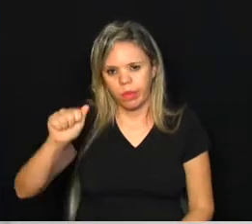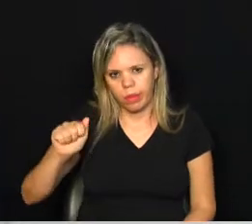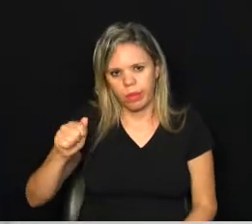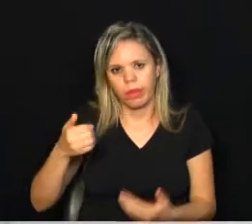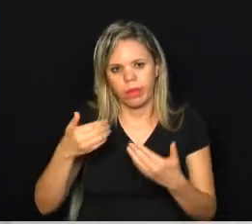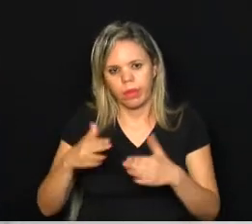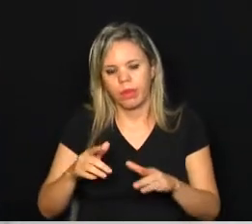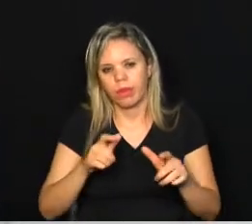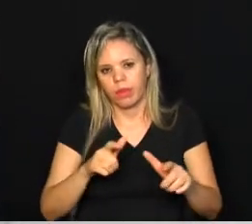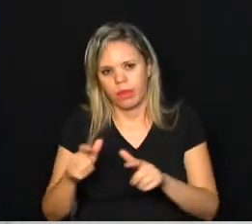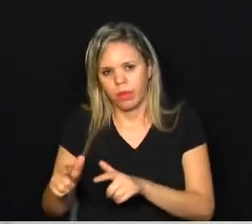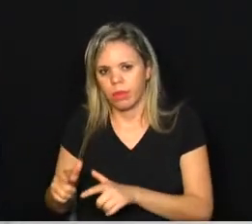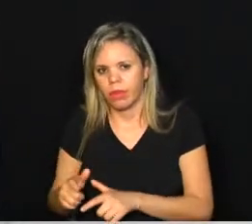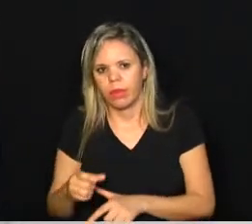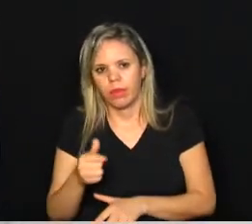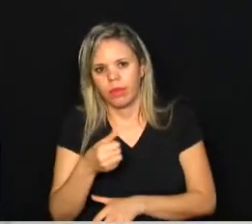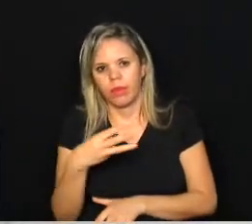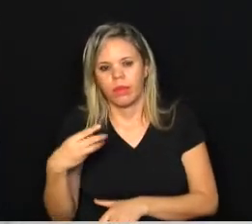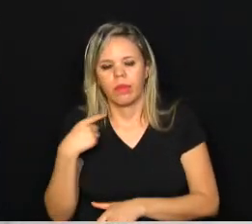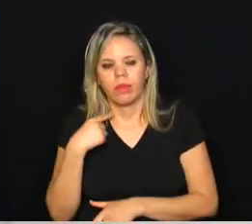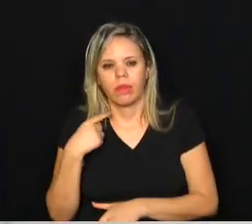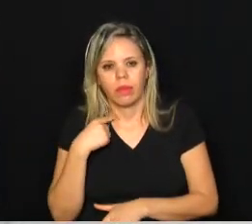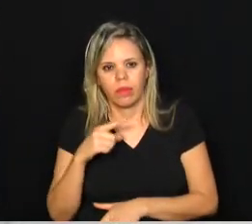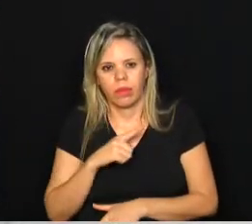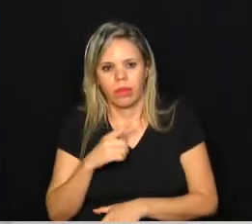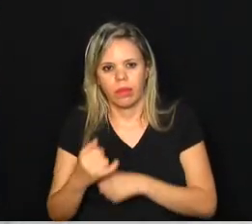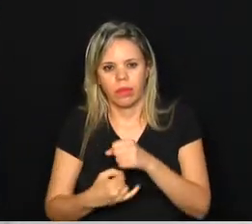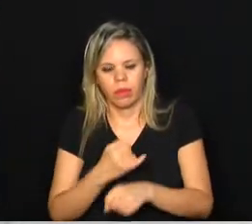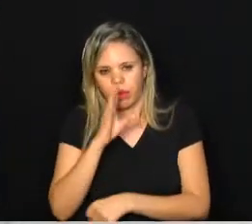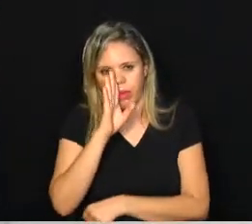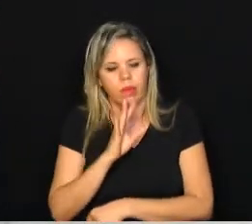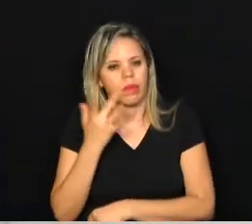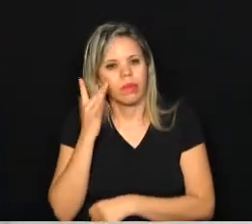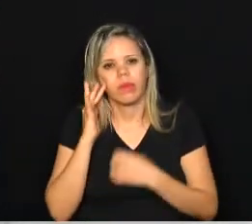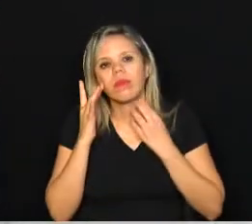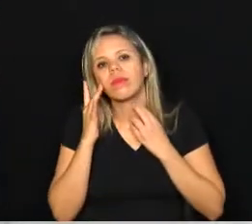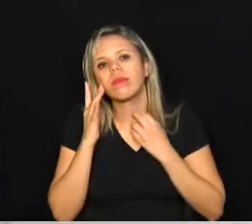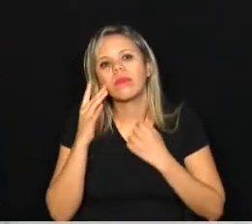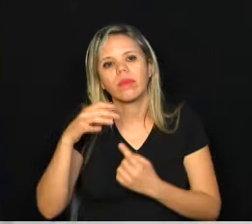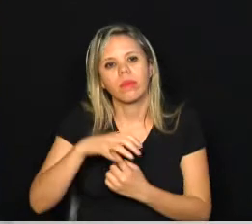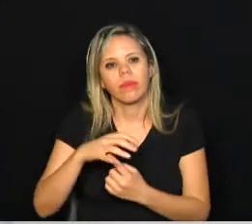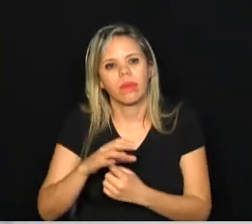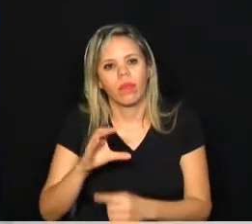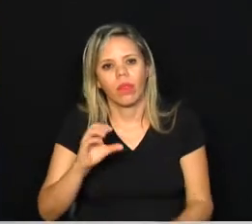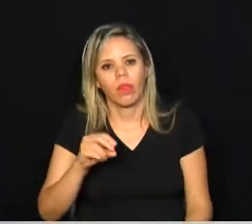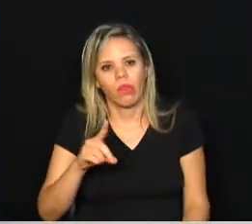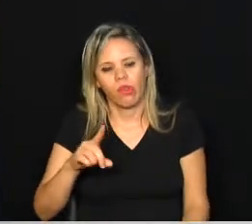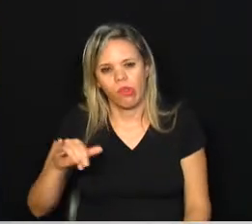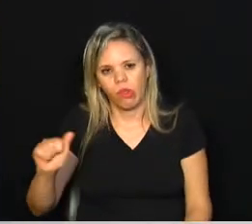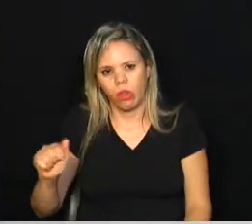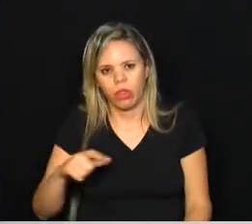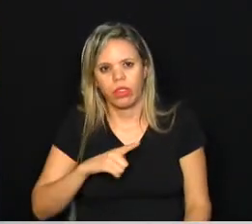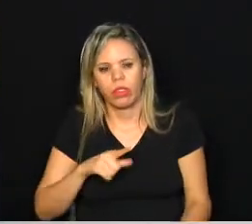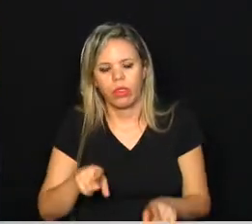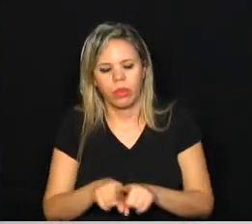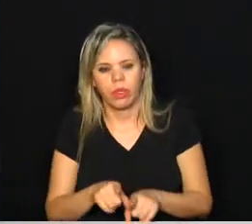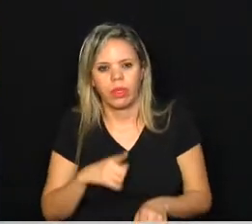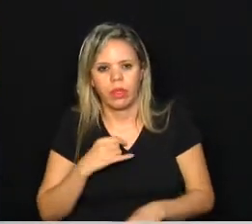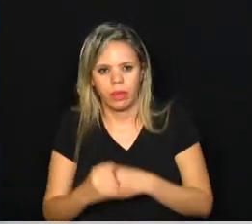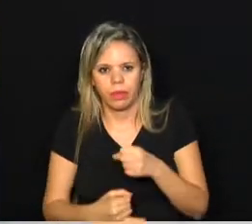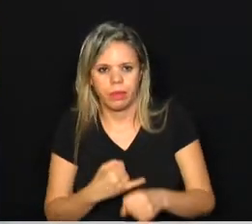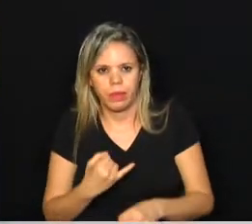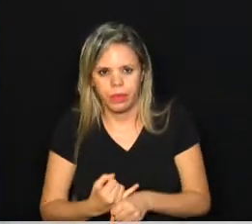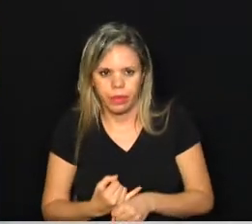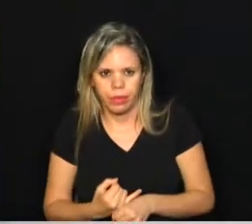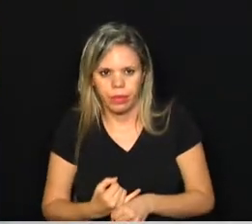que na 3 de maio, eu acho que na Praça da Concórdia, né, que tem internet, e também